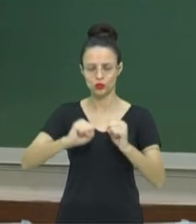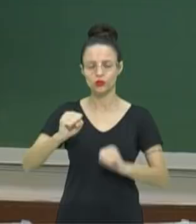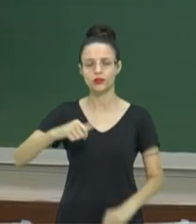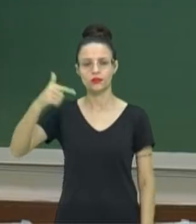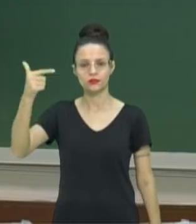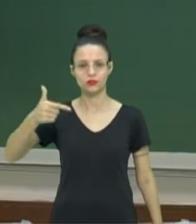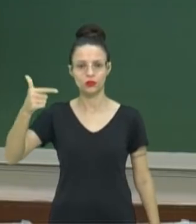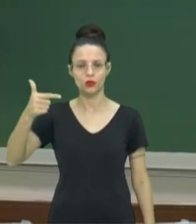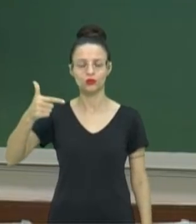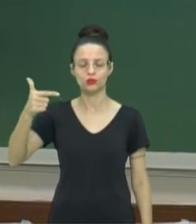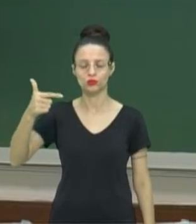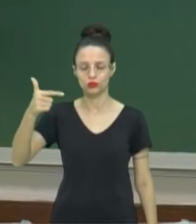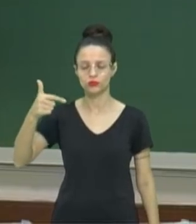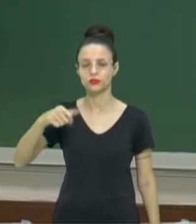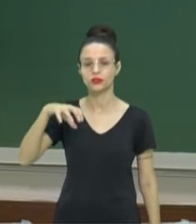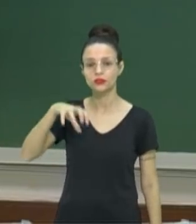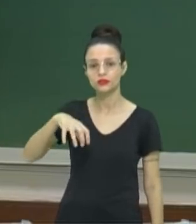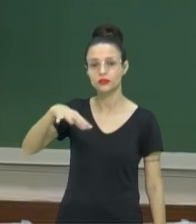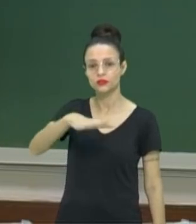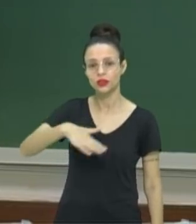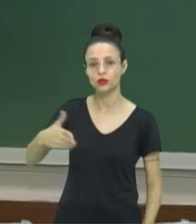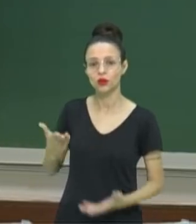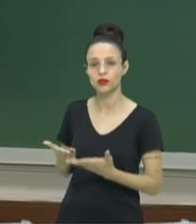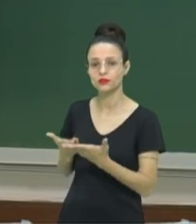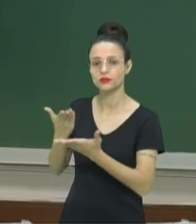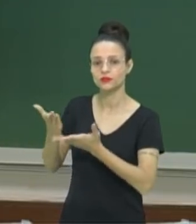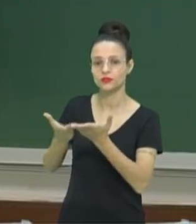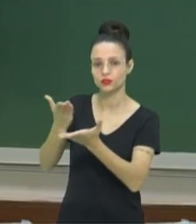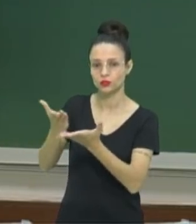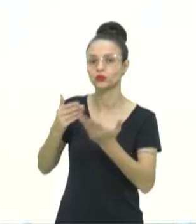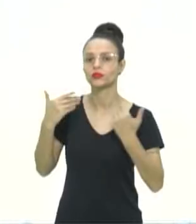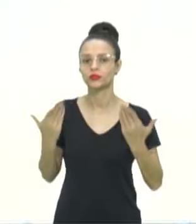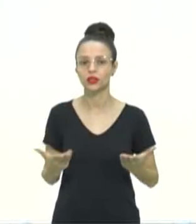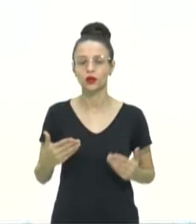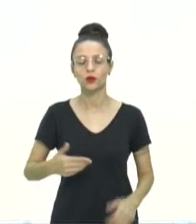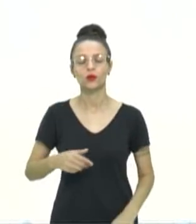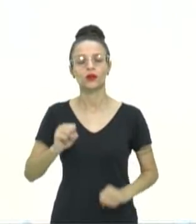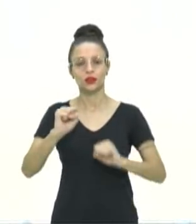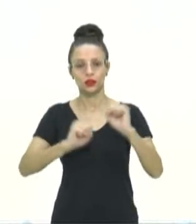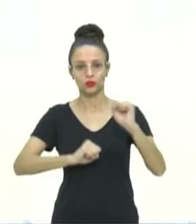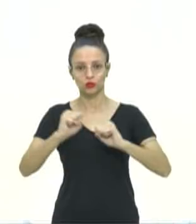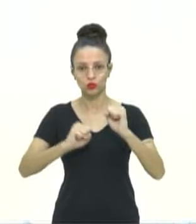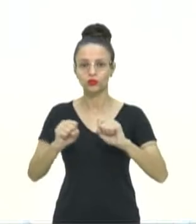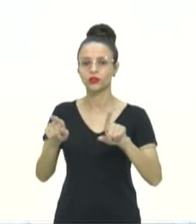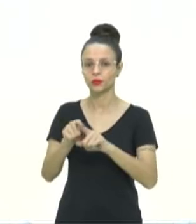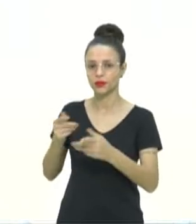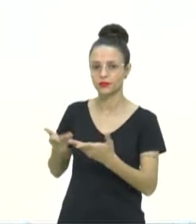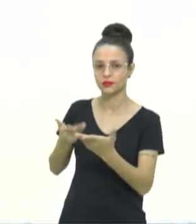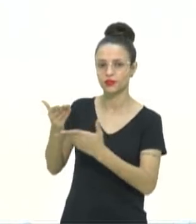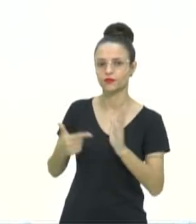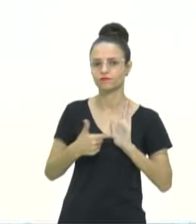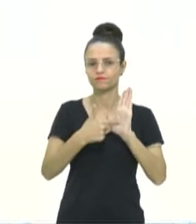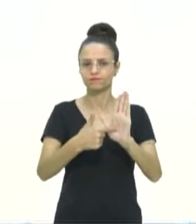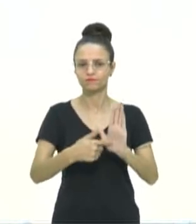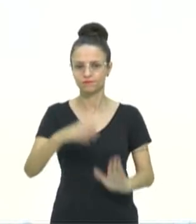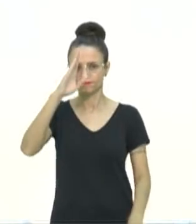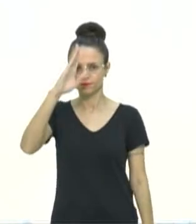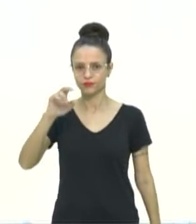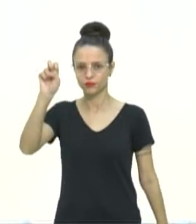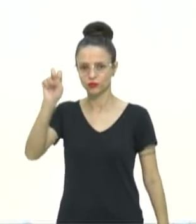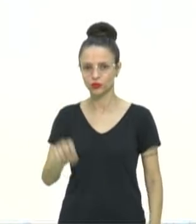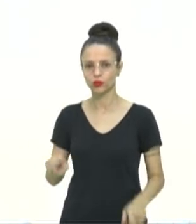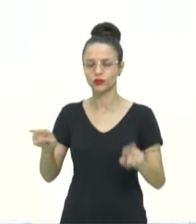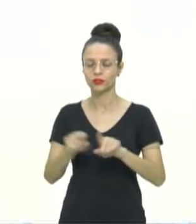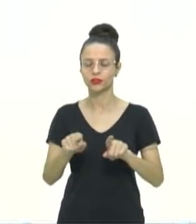nós vamos ter o setor de serviços. Então, indústria e serviços são os que se destacam na região sul. Em seguida,